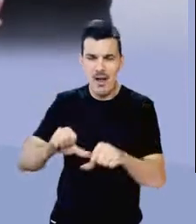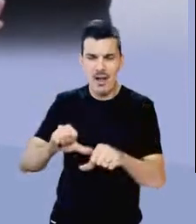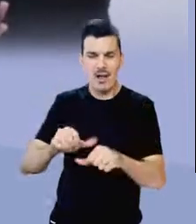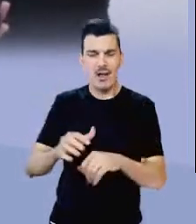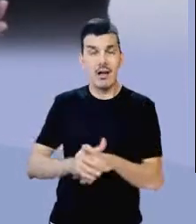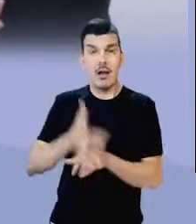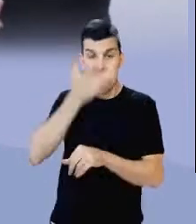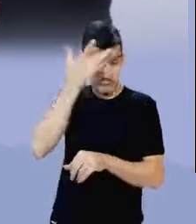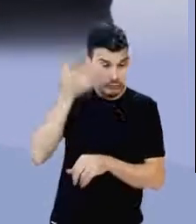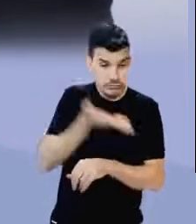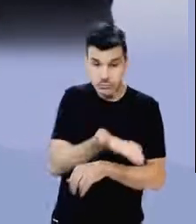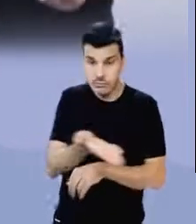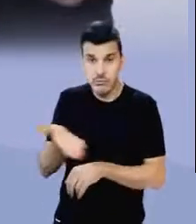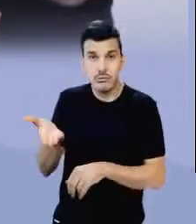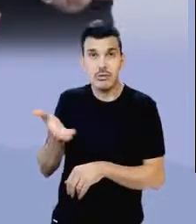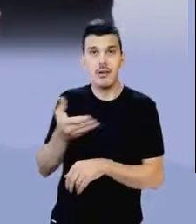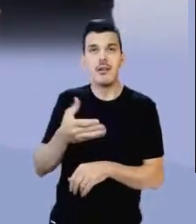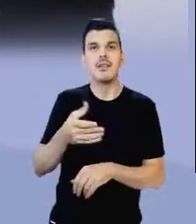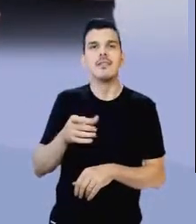pessoas estavam